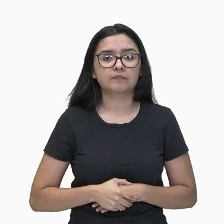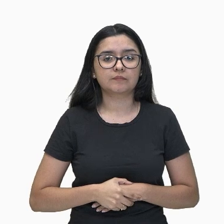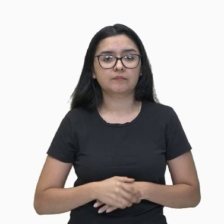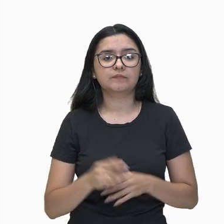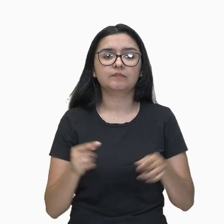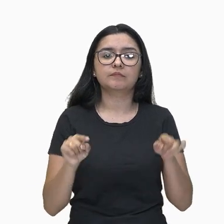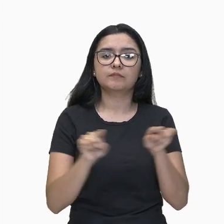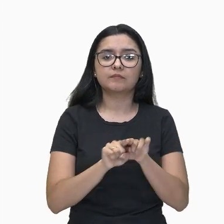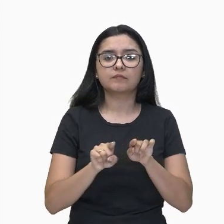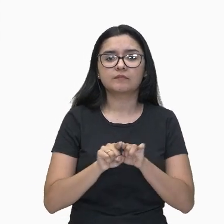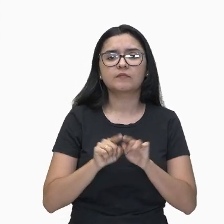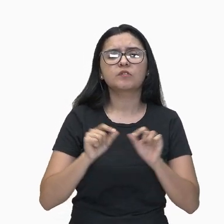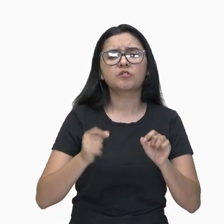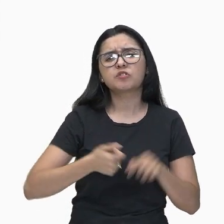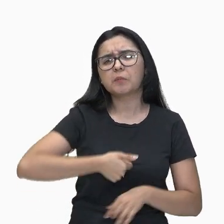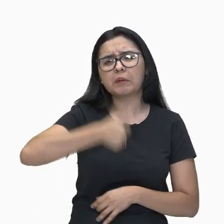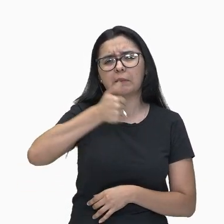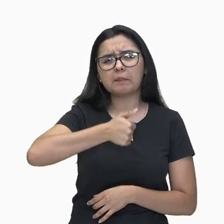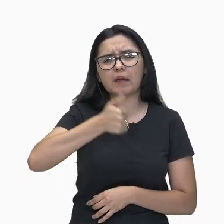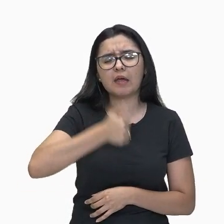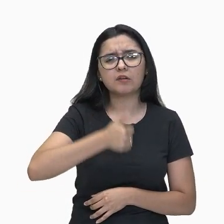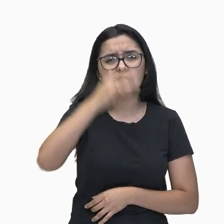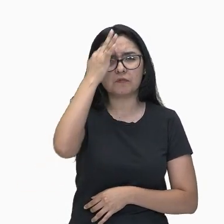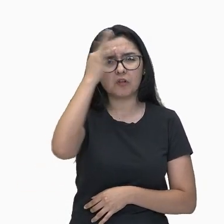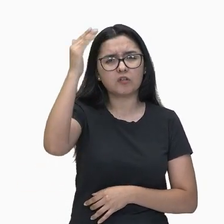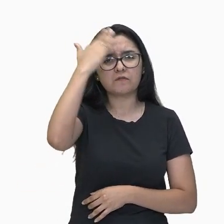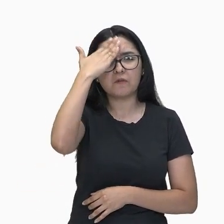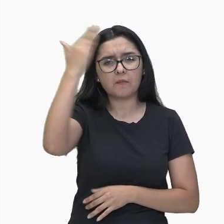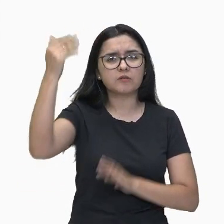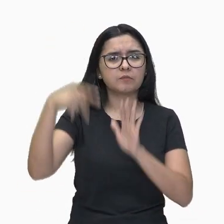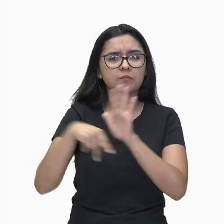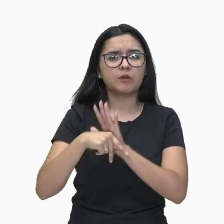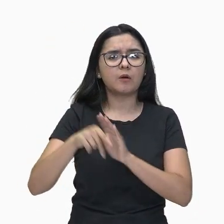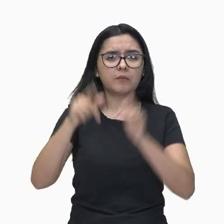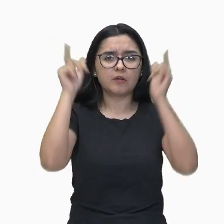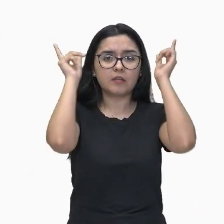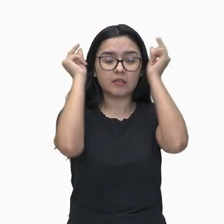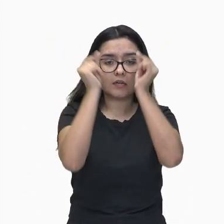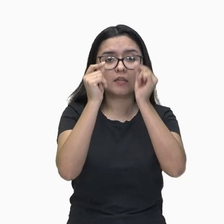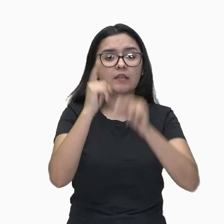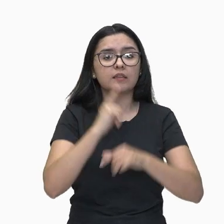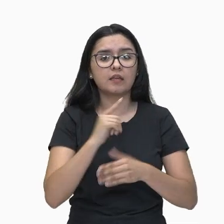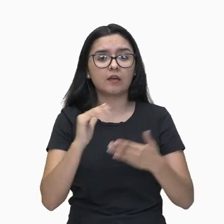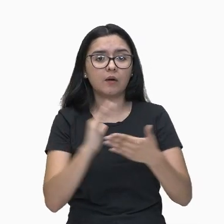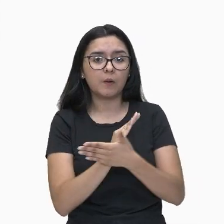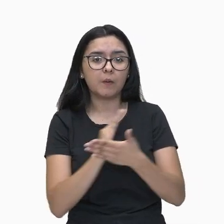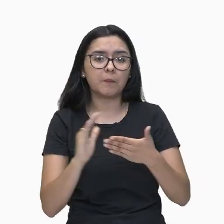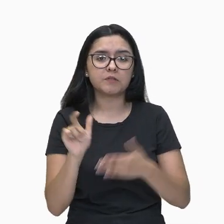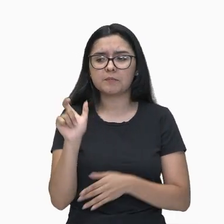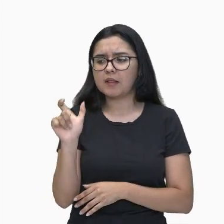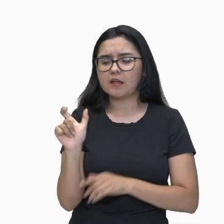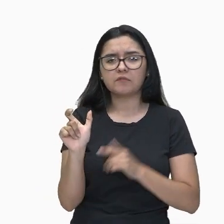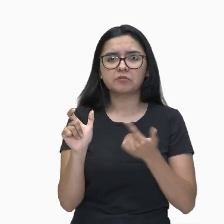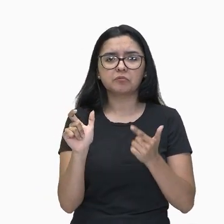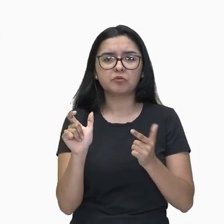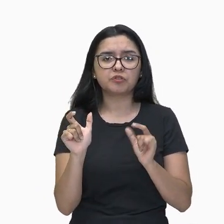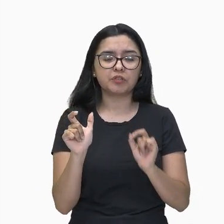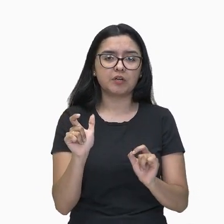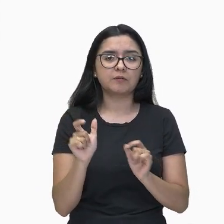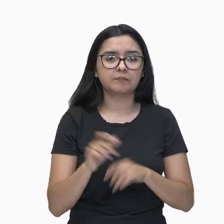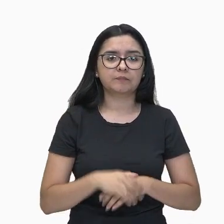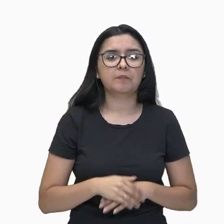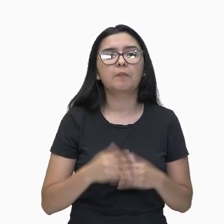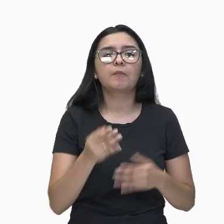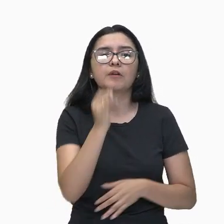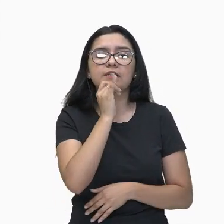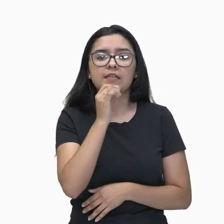pré-socrático, dos primeiros filósofos na Grécia, tem palavras que não existiam, né? Por exemplo, o